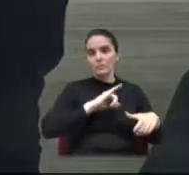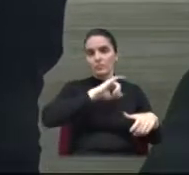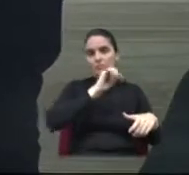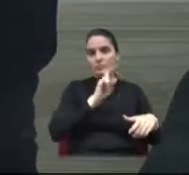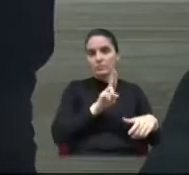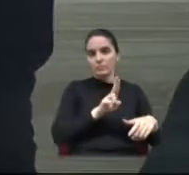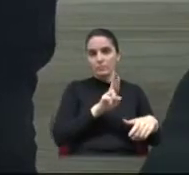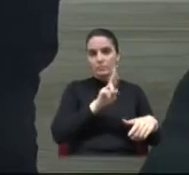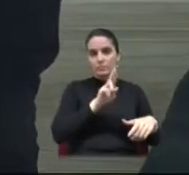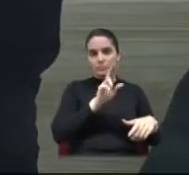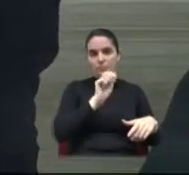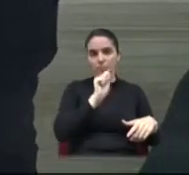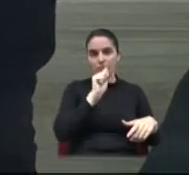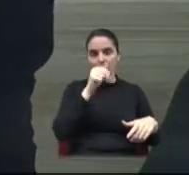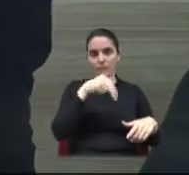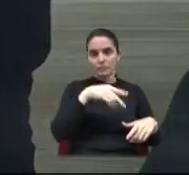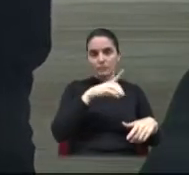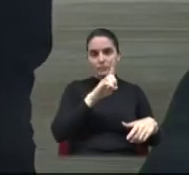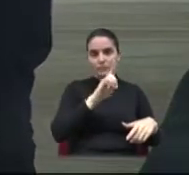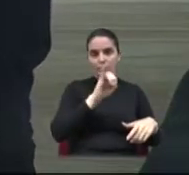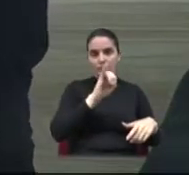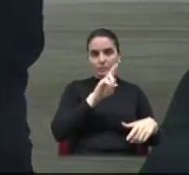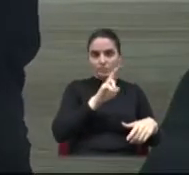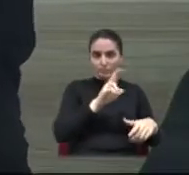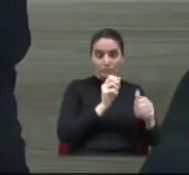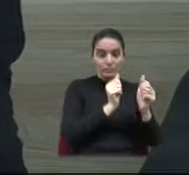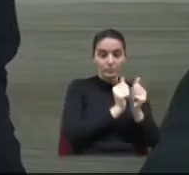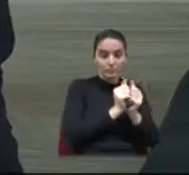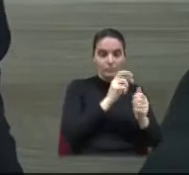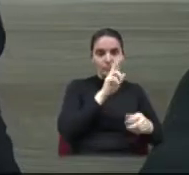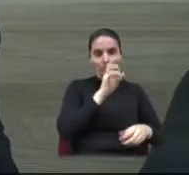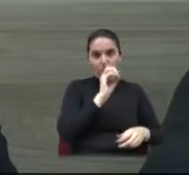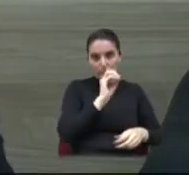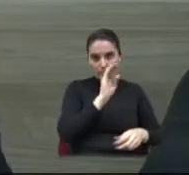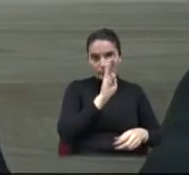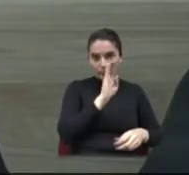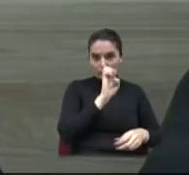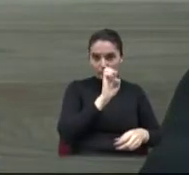Freire, com o Dr. Roberto de Andréia, ali estava.